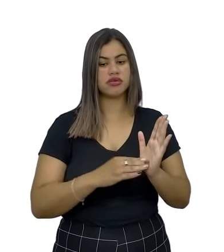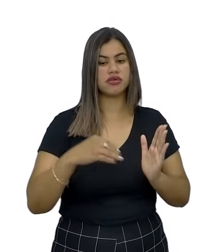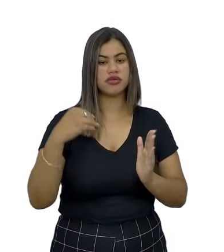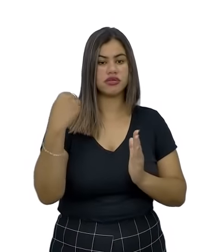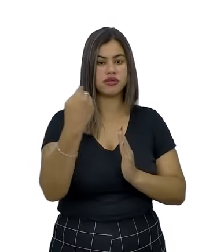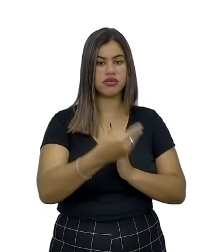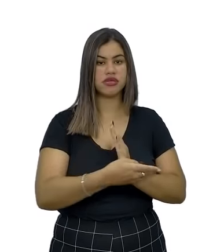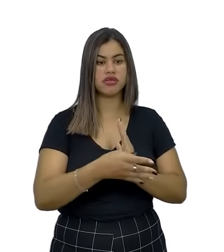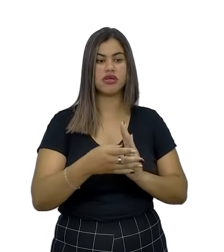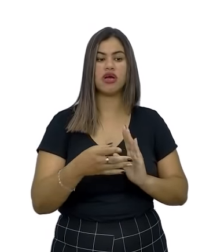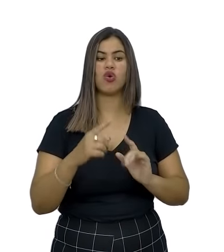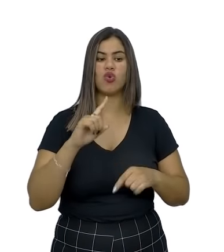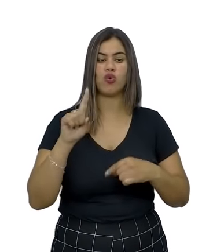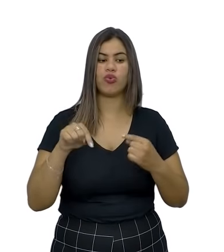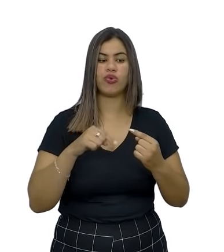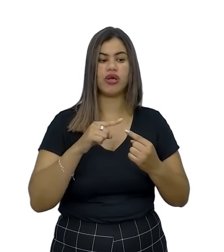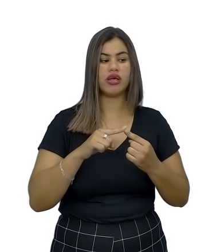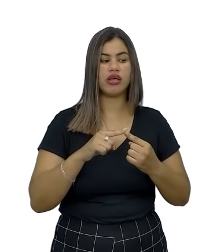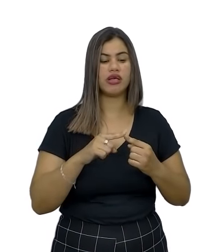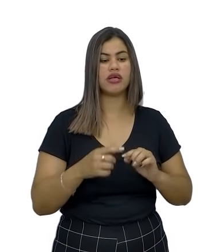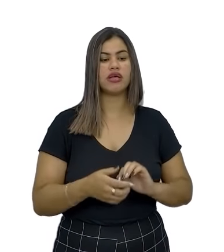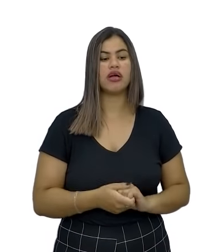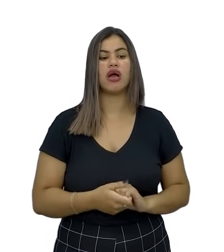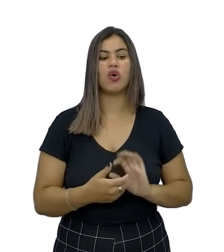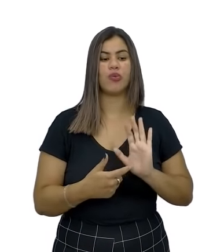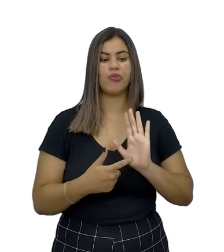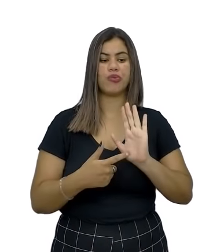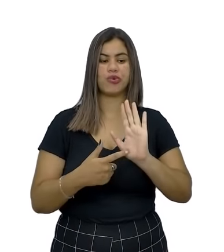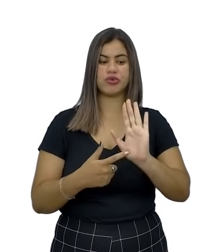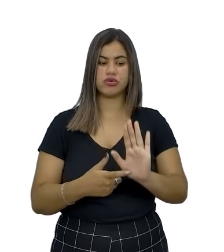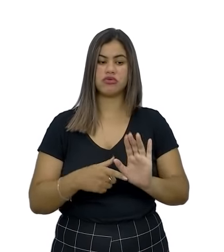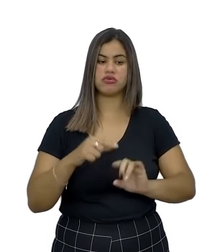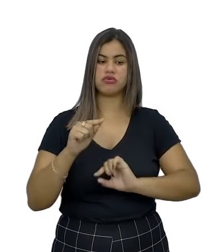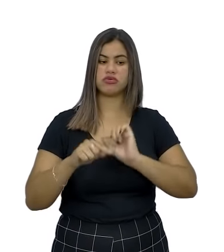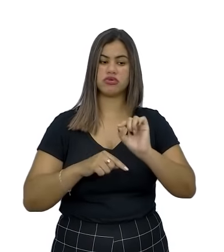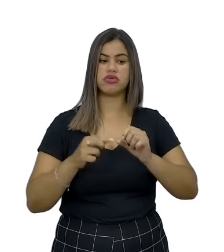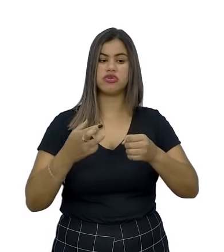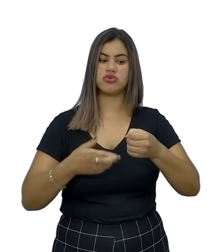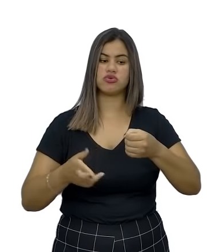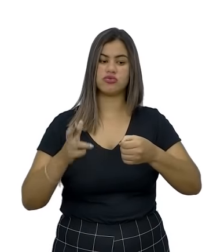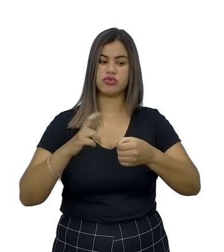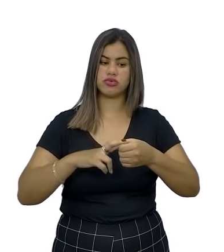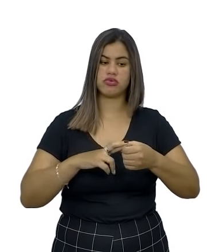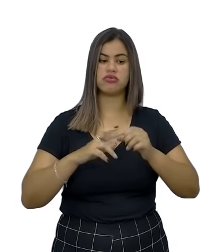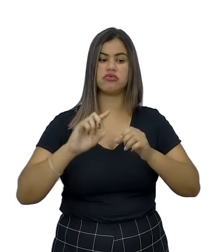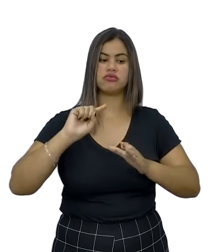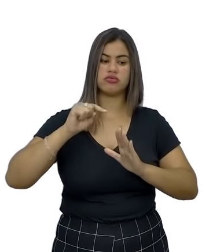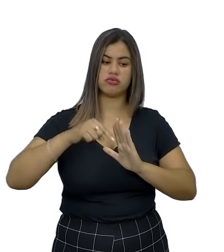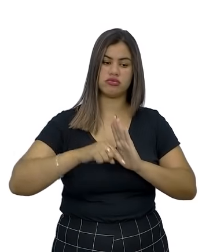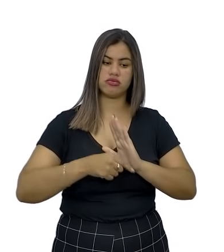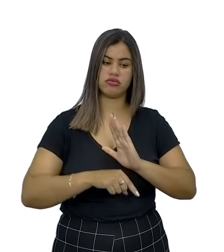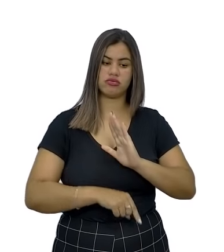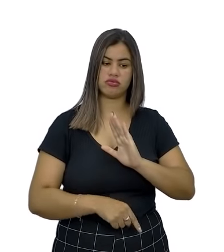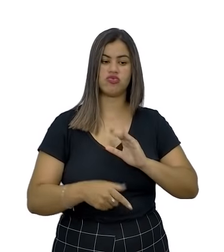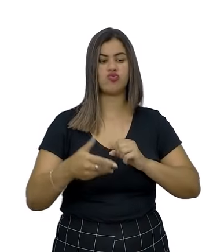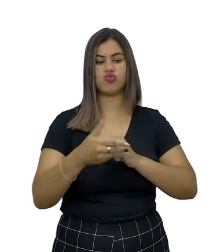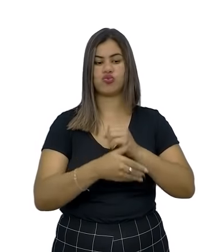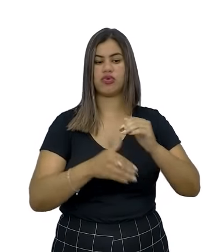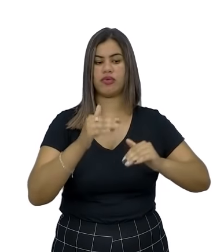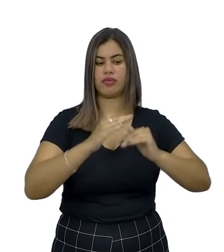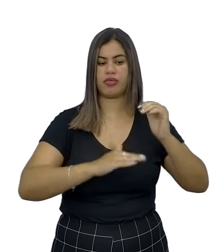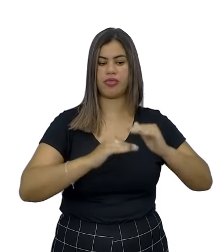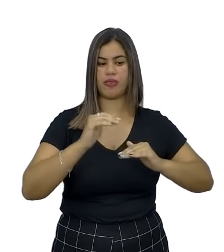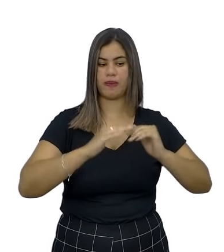nos objetivos, né, apresentar o programa de recuperação e aprofundamento e as conexões com a matriz, né, qual é